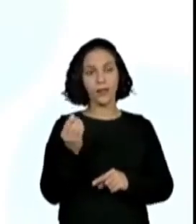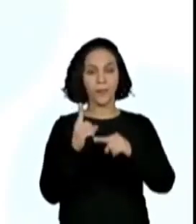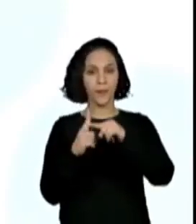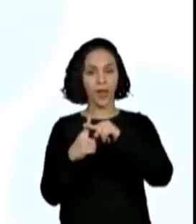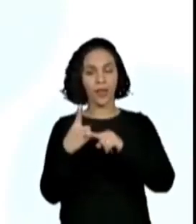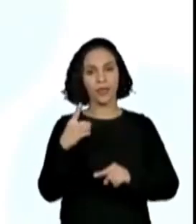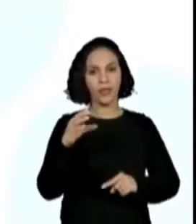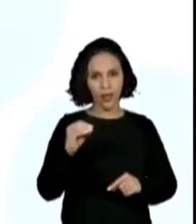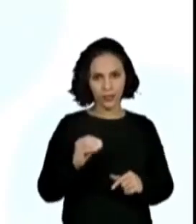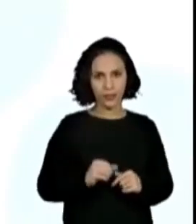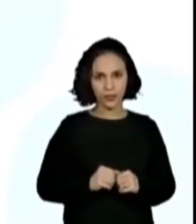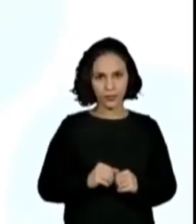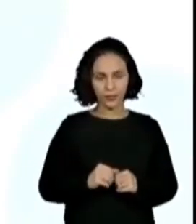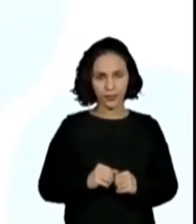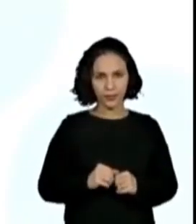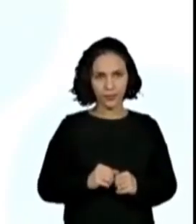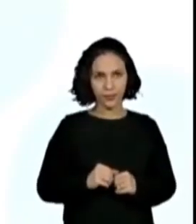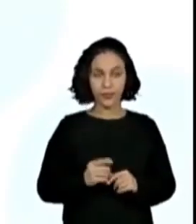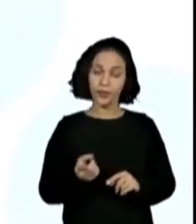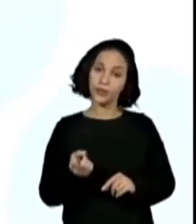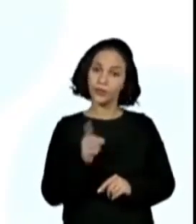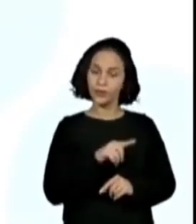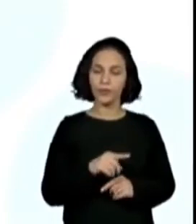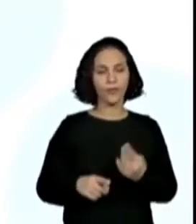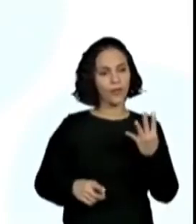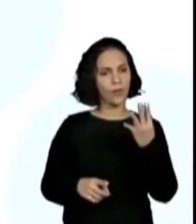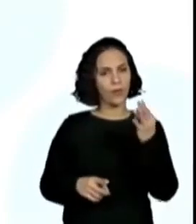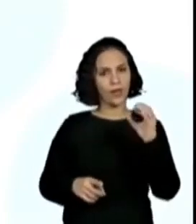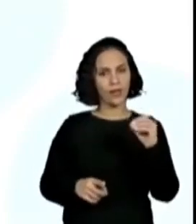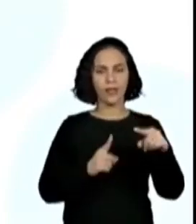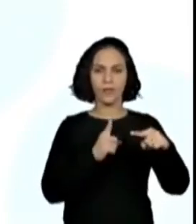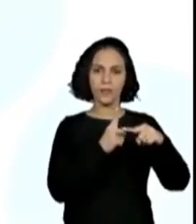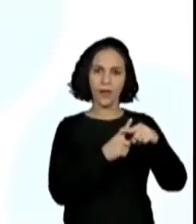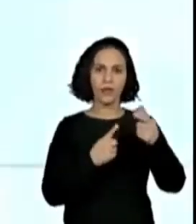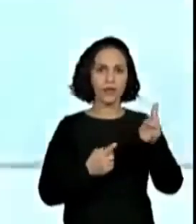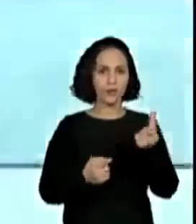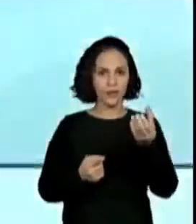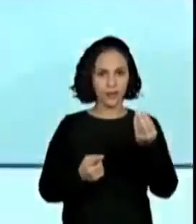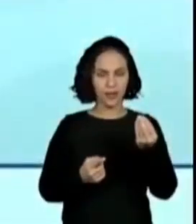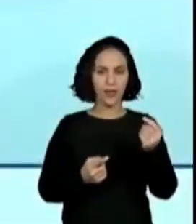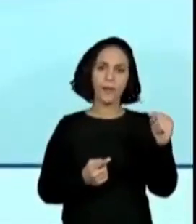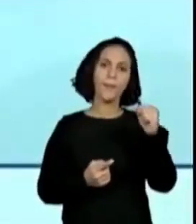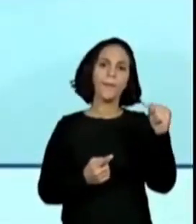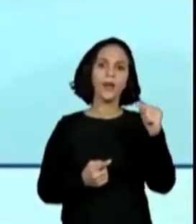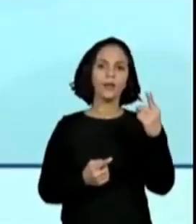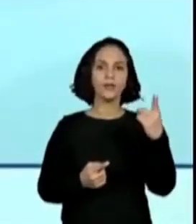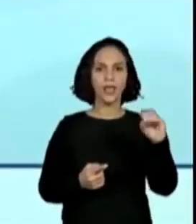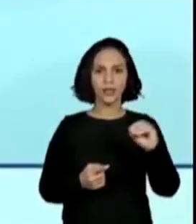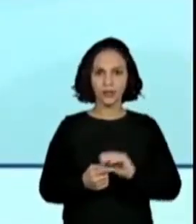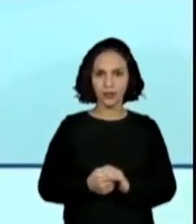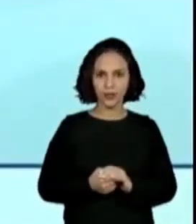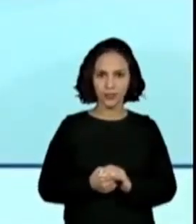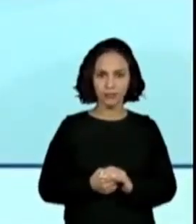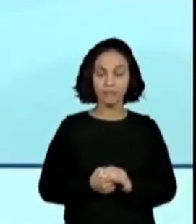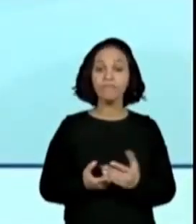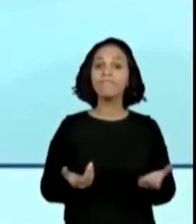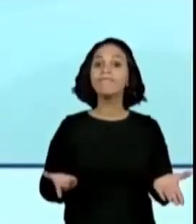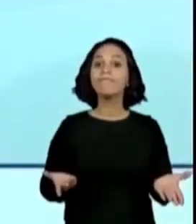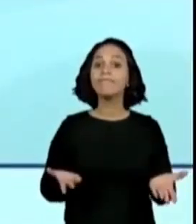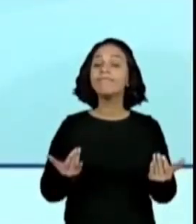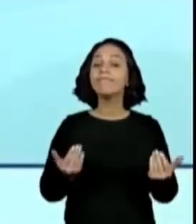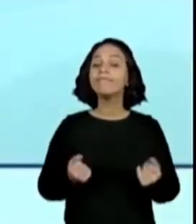mais 10 e 40 + 60 - 10 i